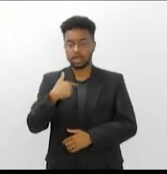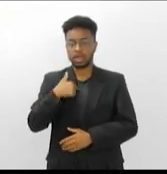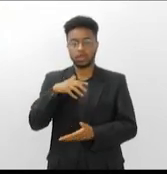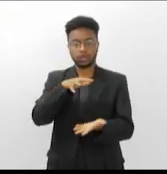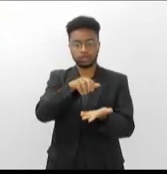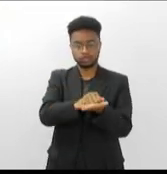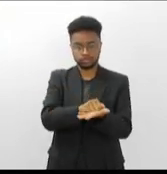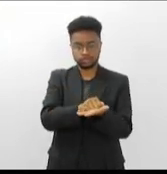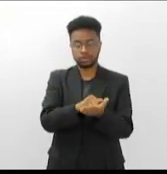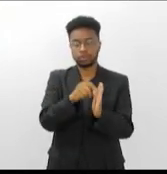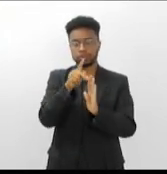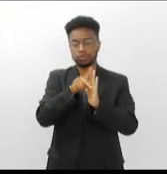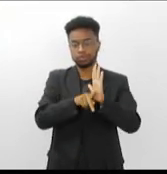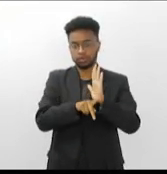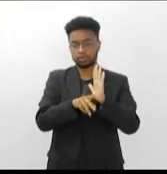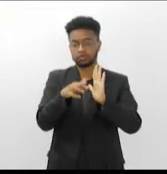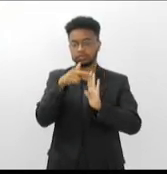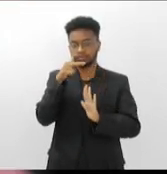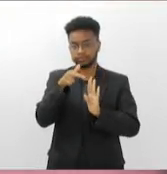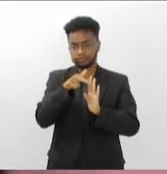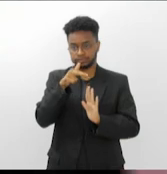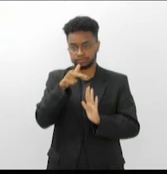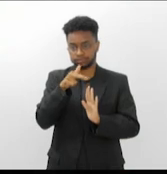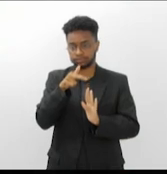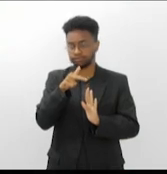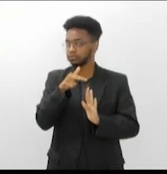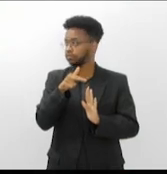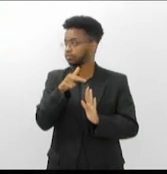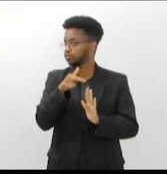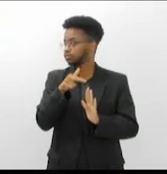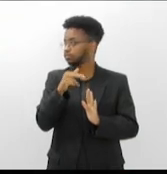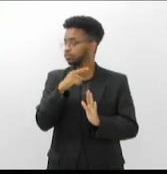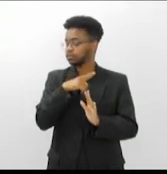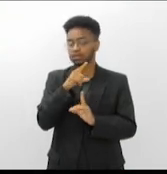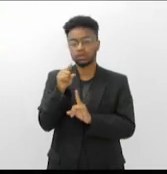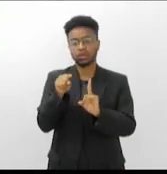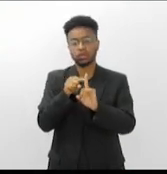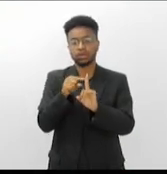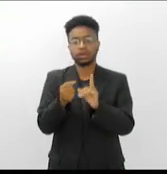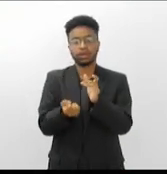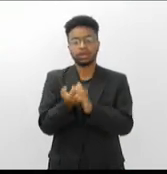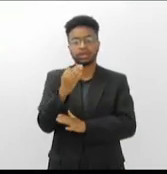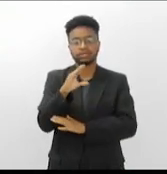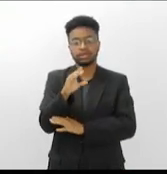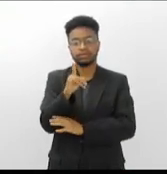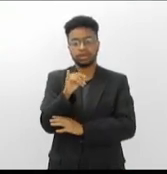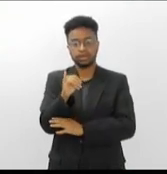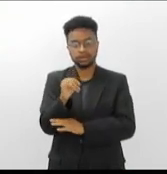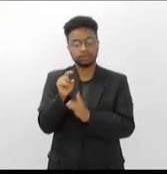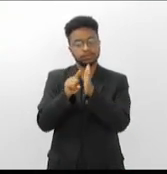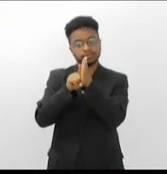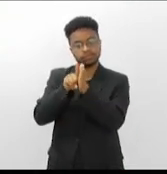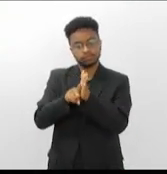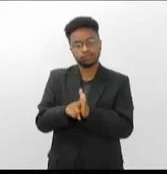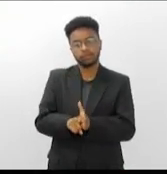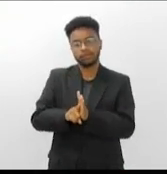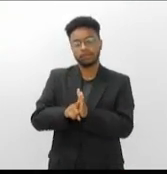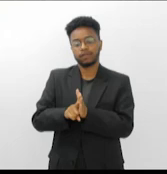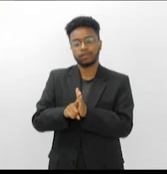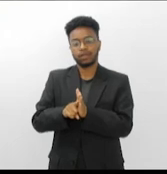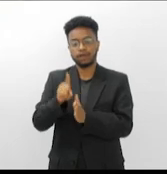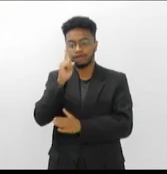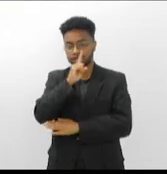protocolei um projeto de resolução para criar uma CPI destinada a investigar